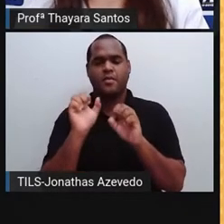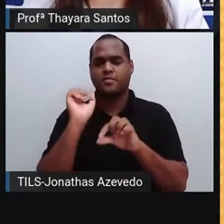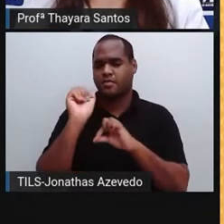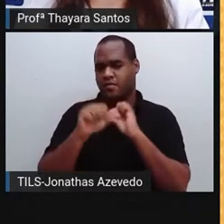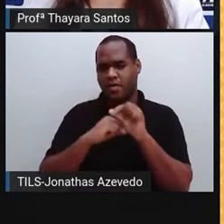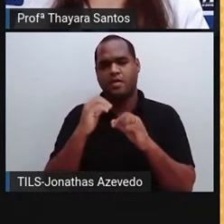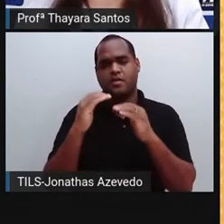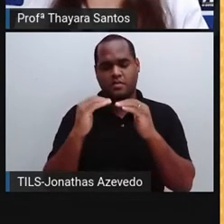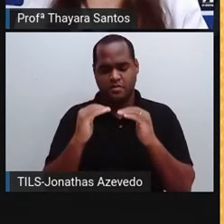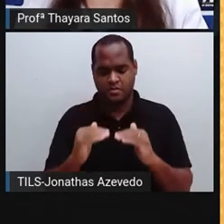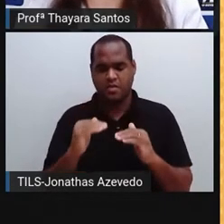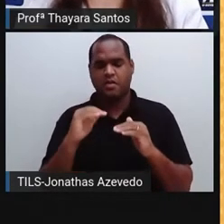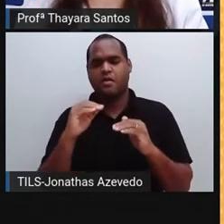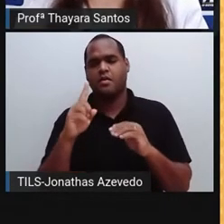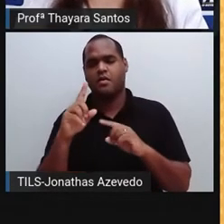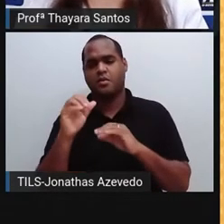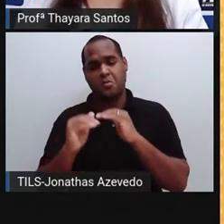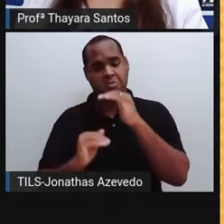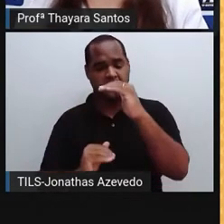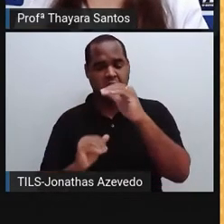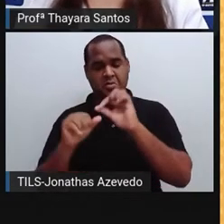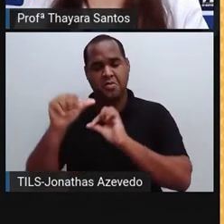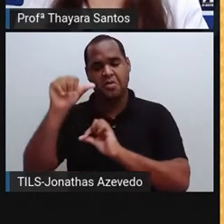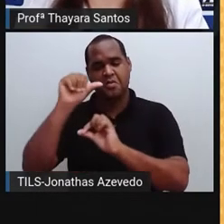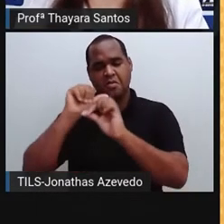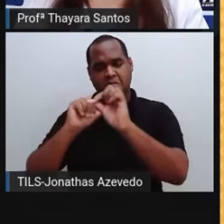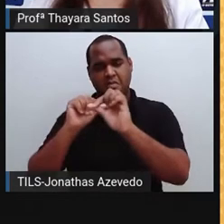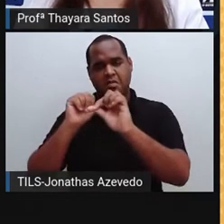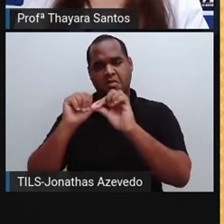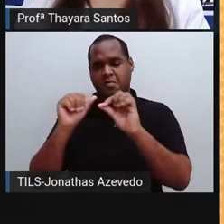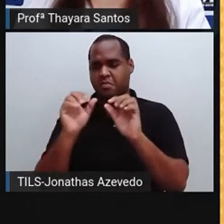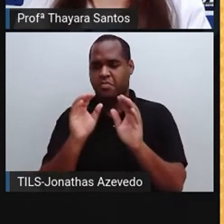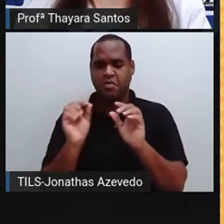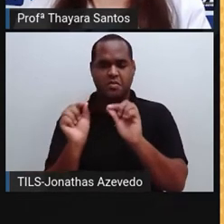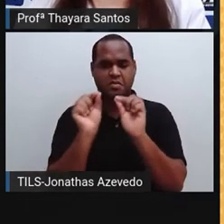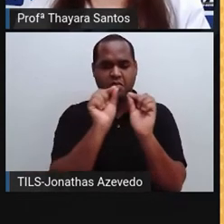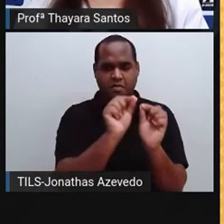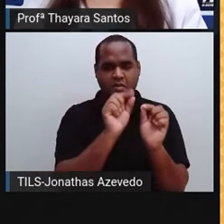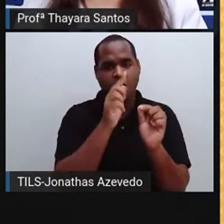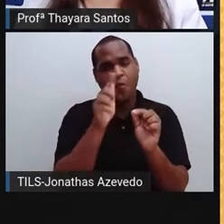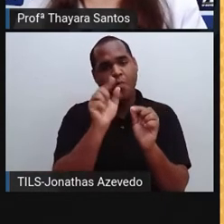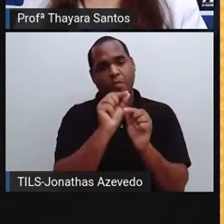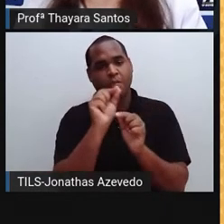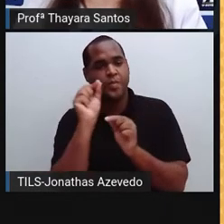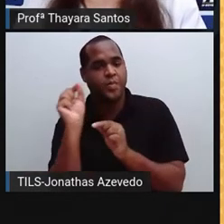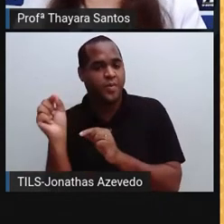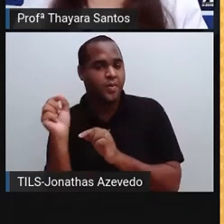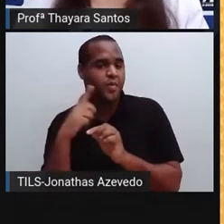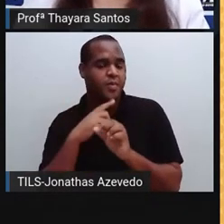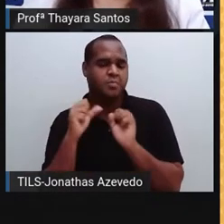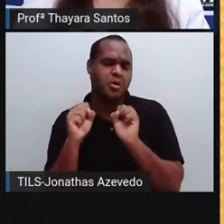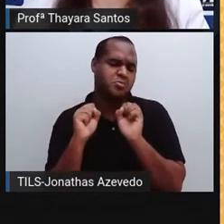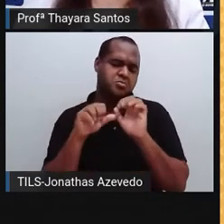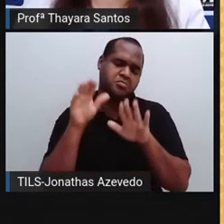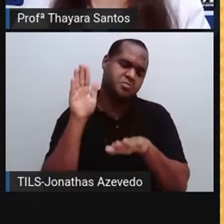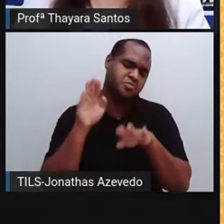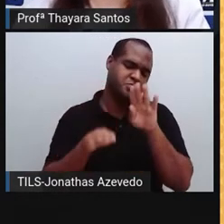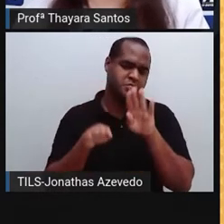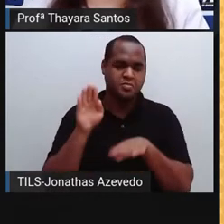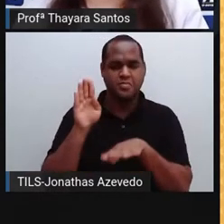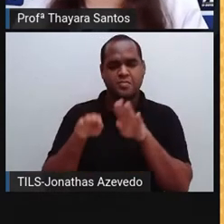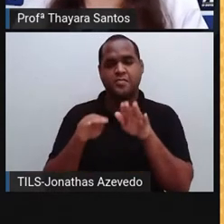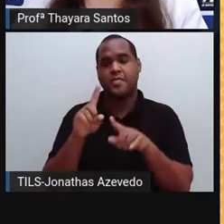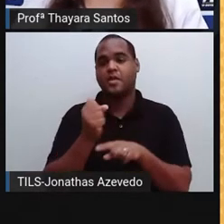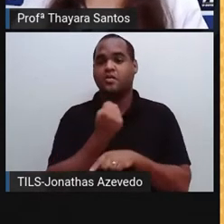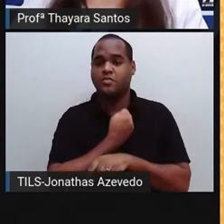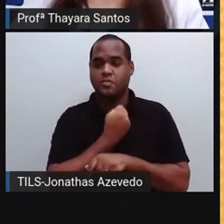aqui embaixo, o número de massa lá em cima, pode vir um número atômico aqui do lado, e o número de massa aqui embaixo, então isso vai variar muito. Mas o